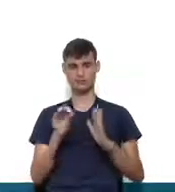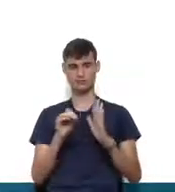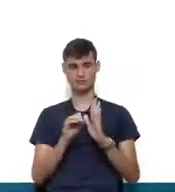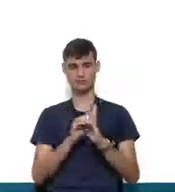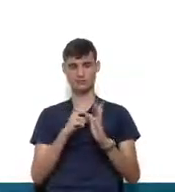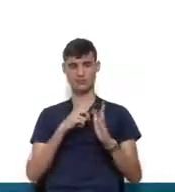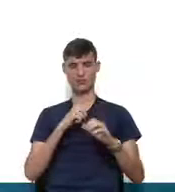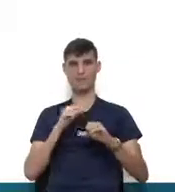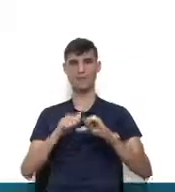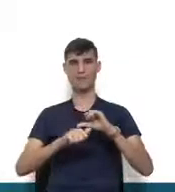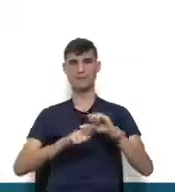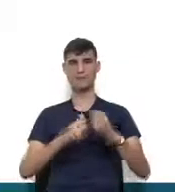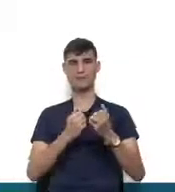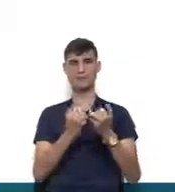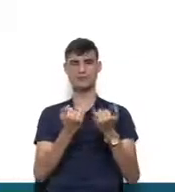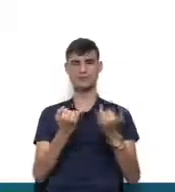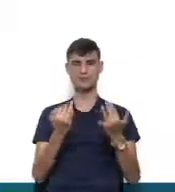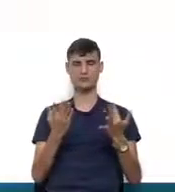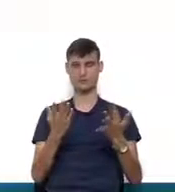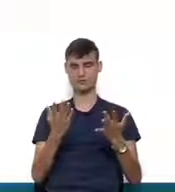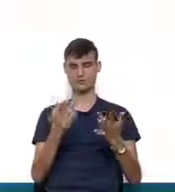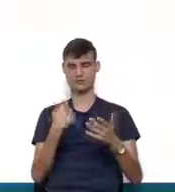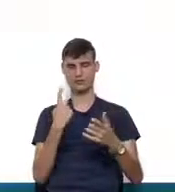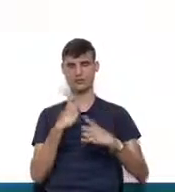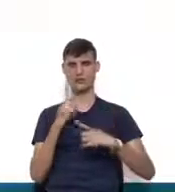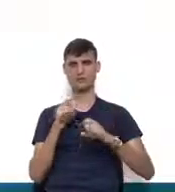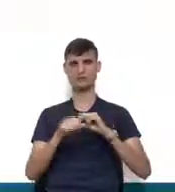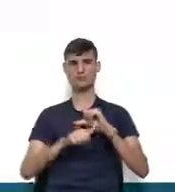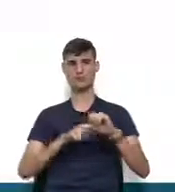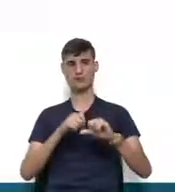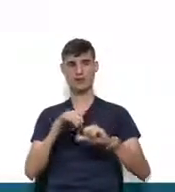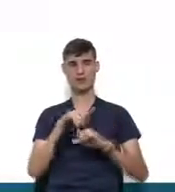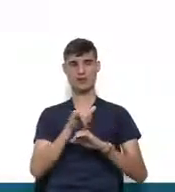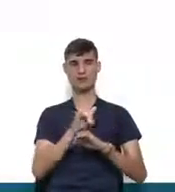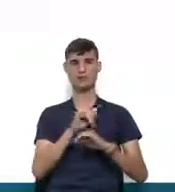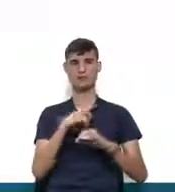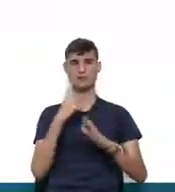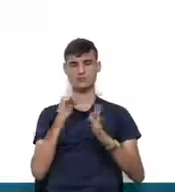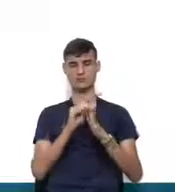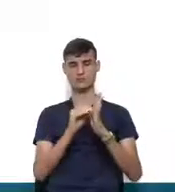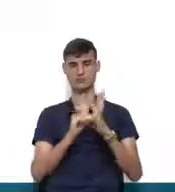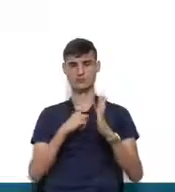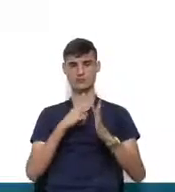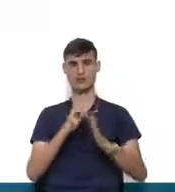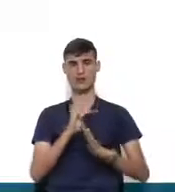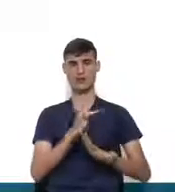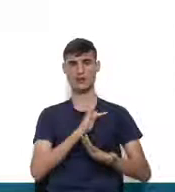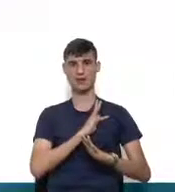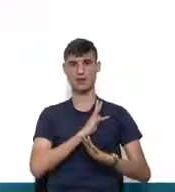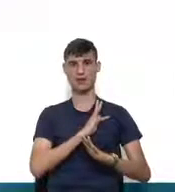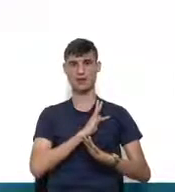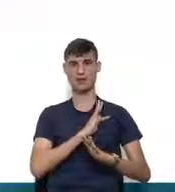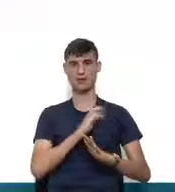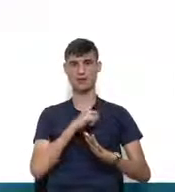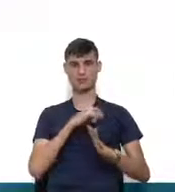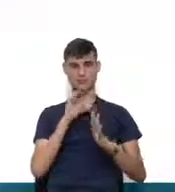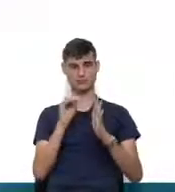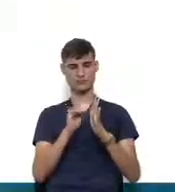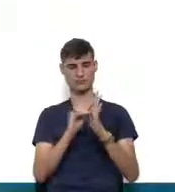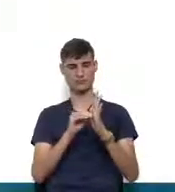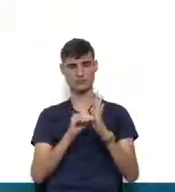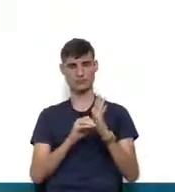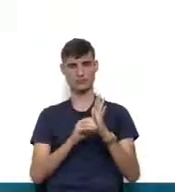aplicando a mudança de variável, ou seja, aqui nós vamos substituir y, aplicando as técnicas de